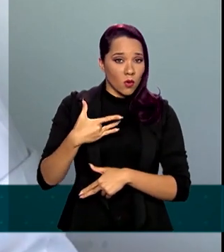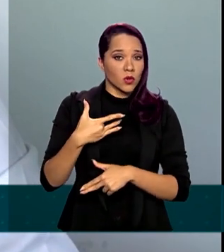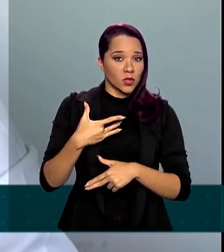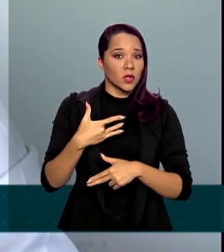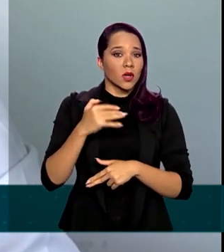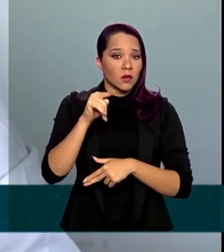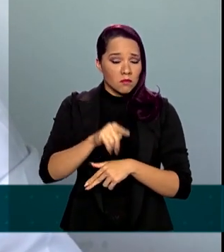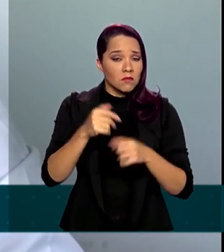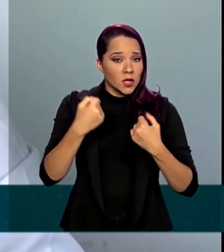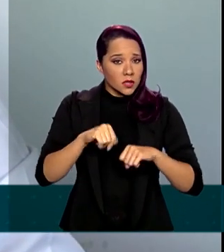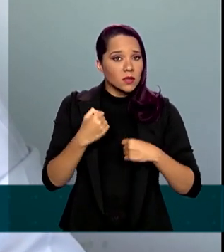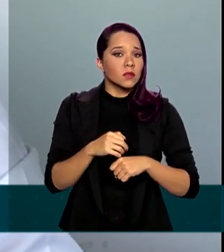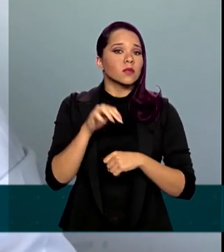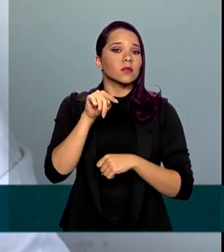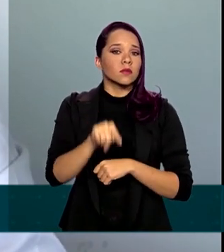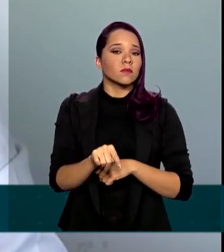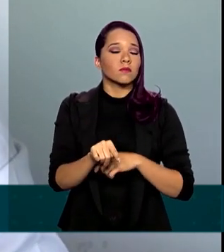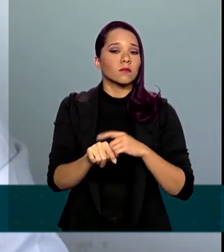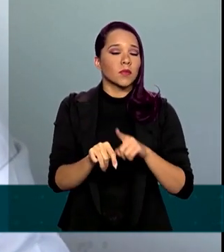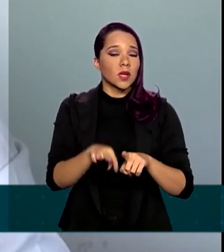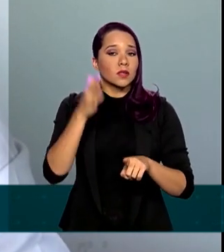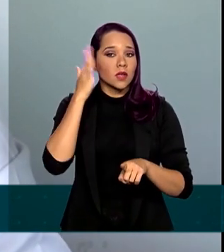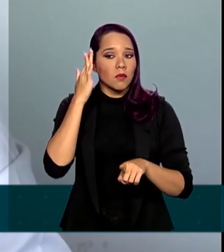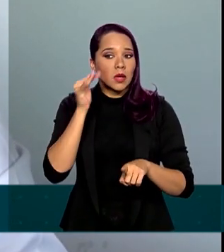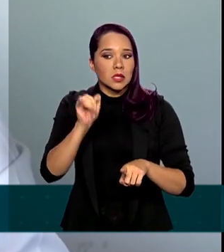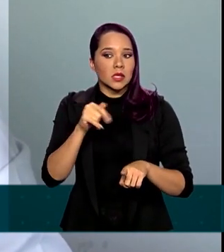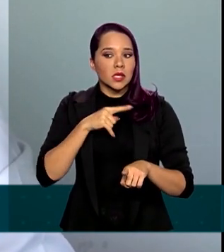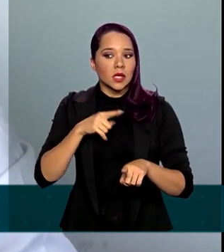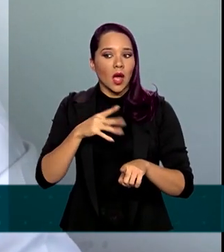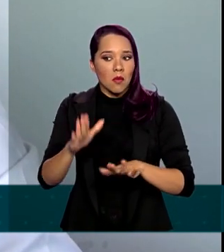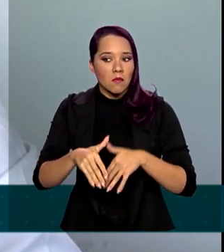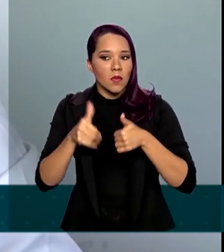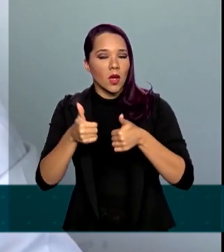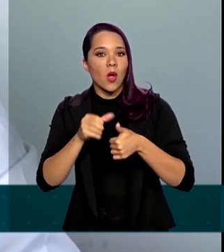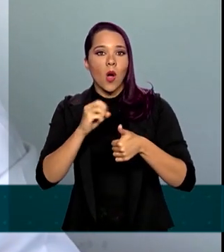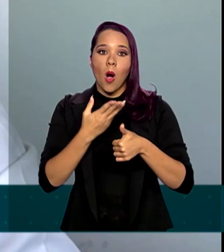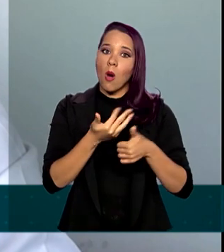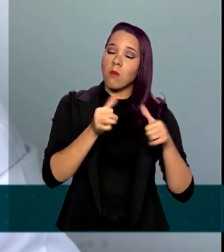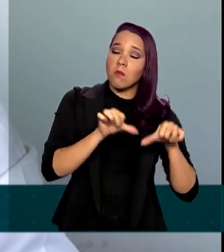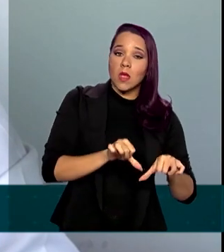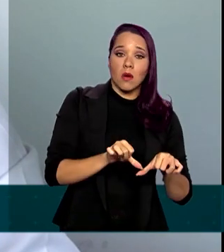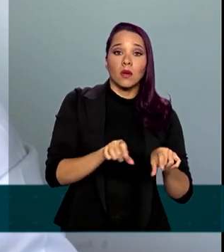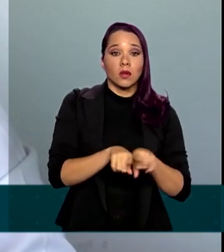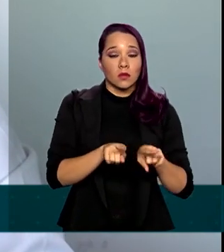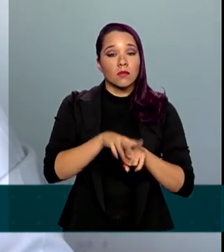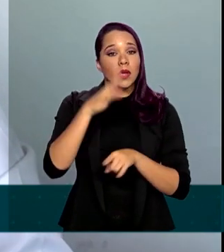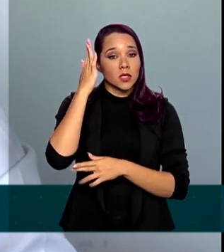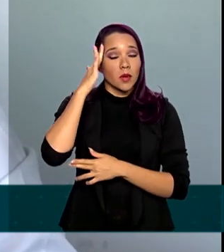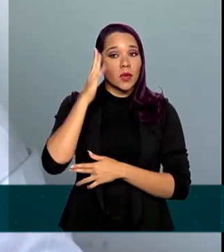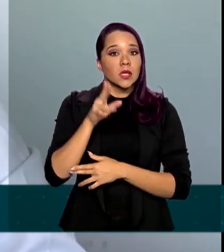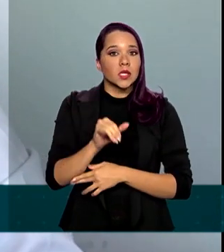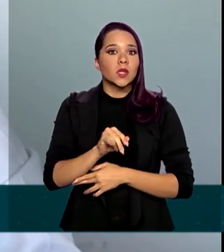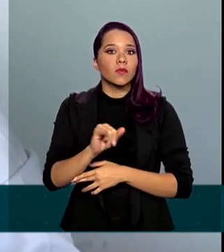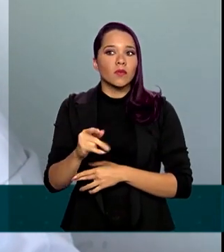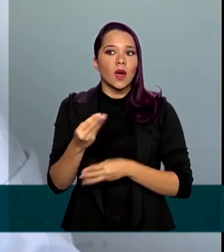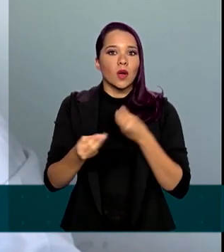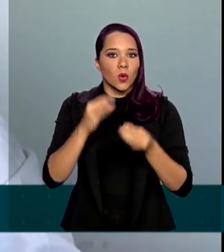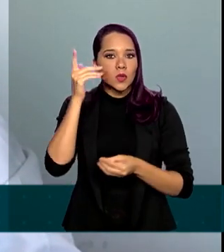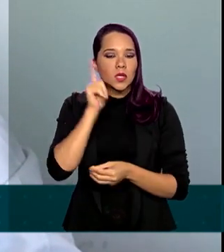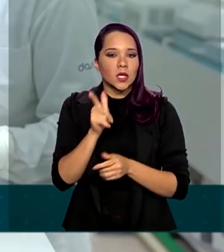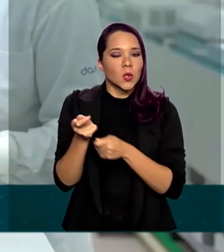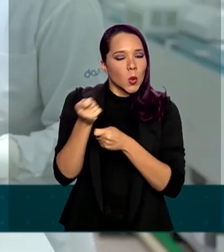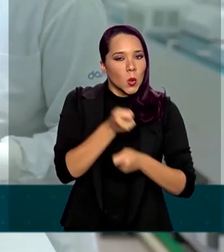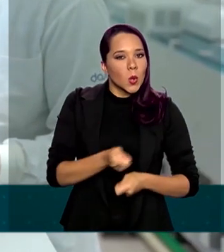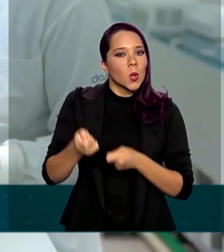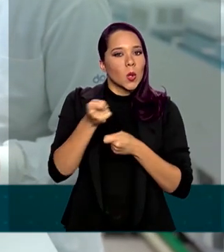ter que tomar para realmente saber se estamos sendo efetivas ou não e saber se a gente vai, enfim, conseguir conter a